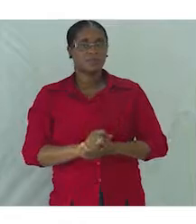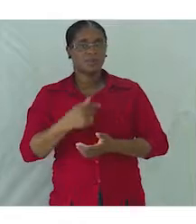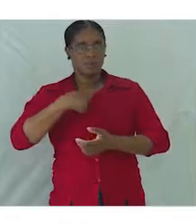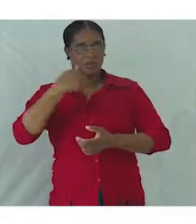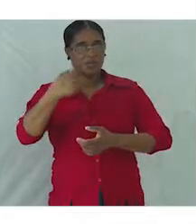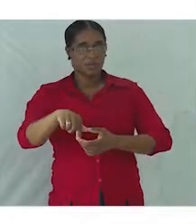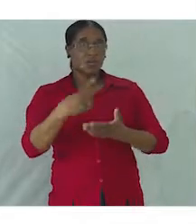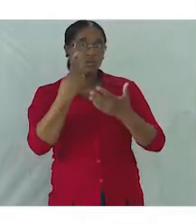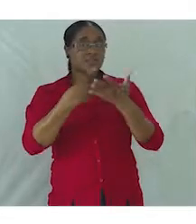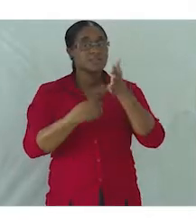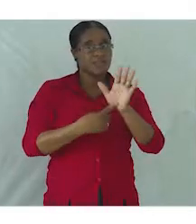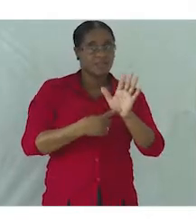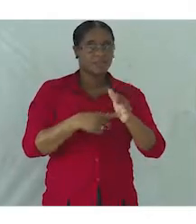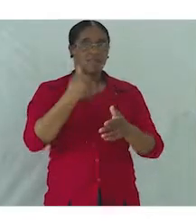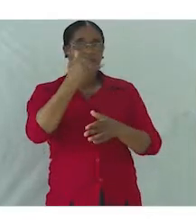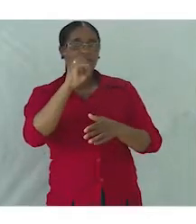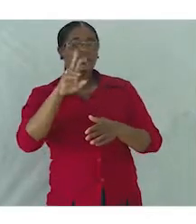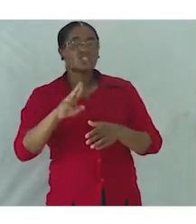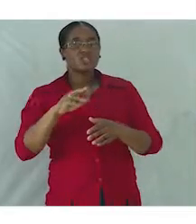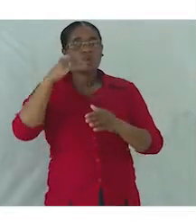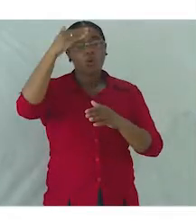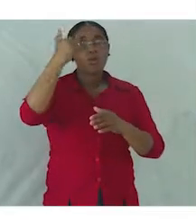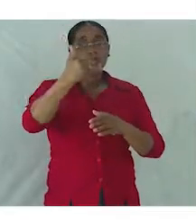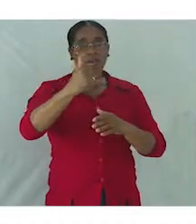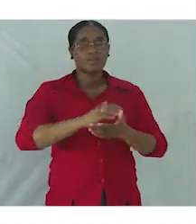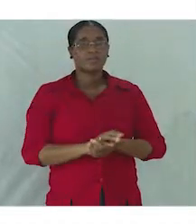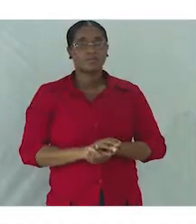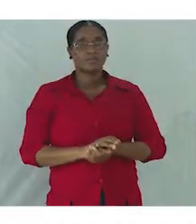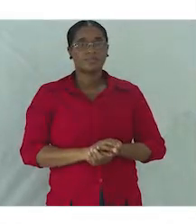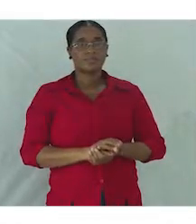tenho exemplo 20x ao quadrado